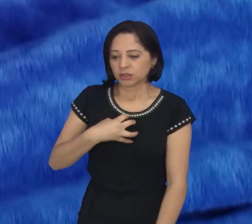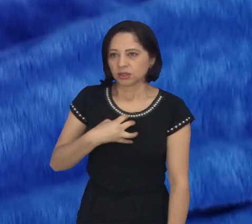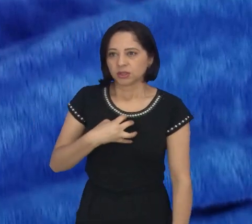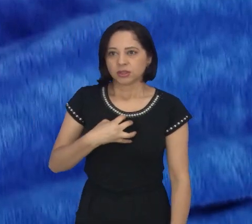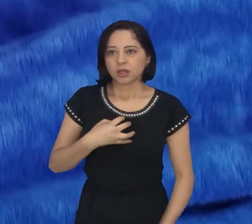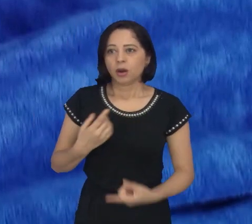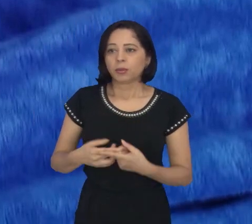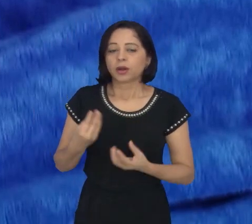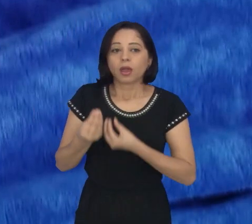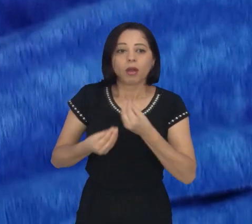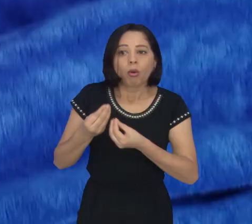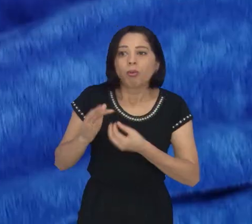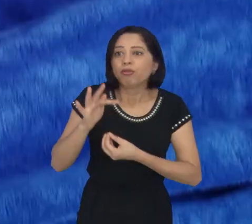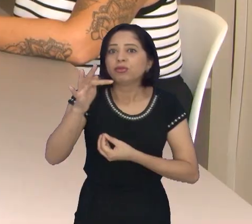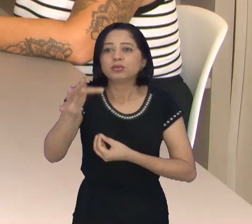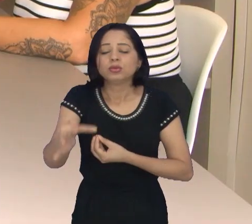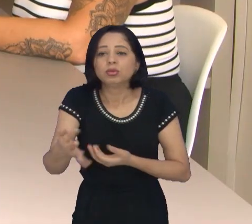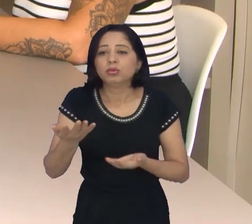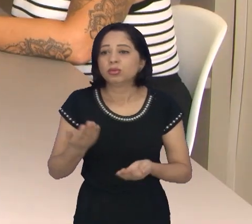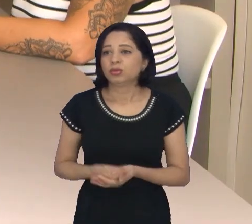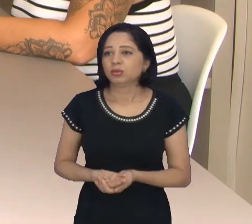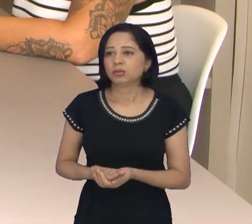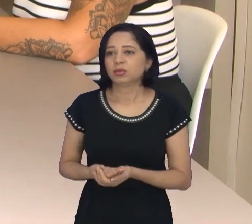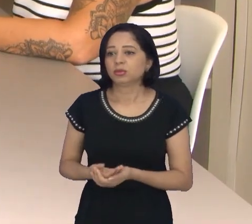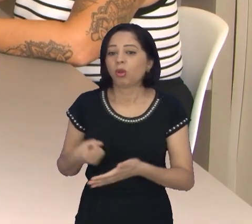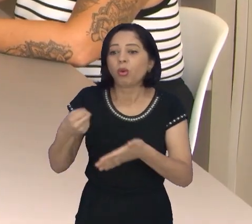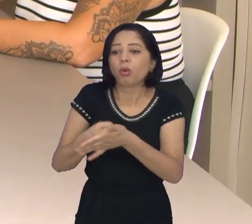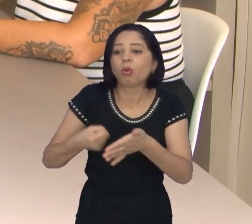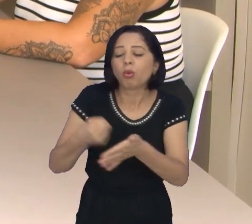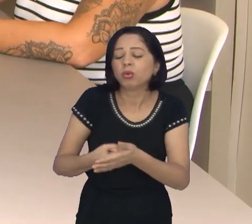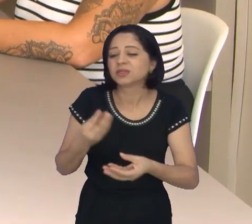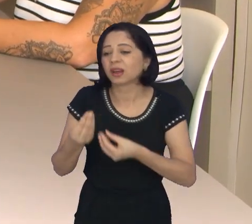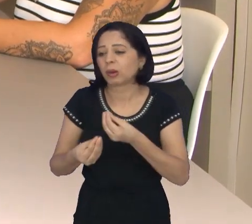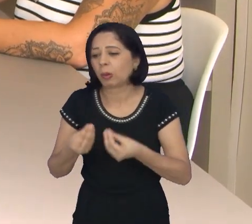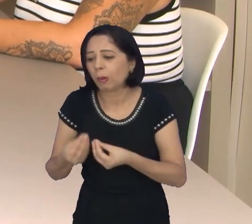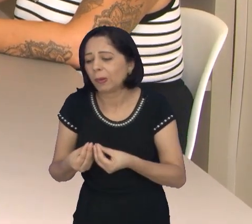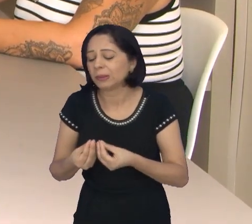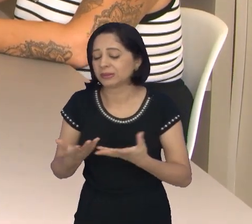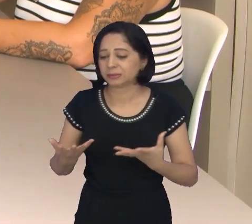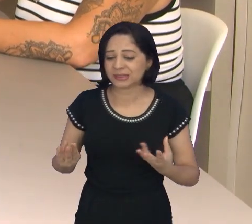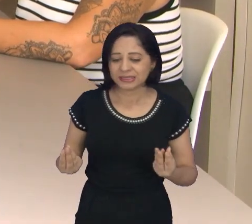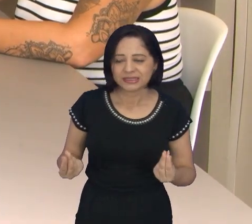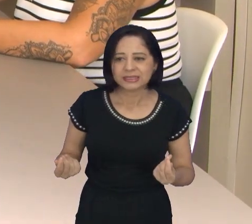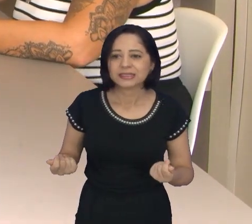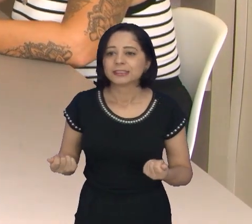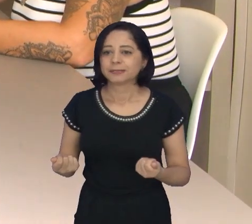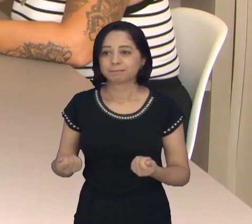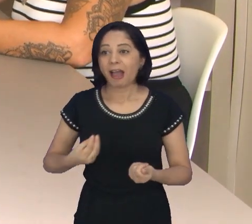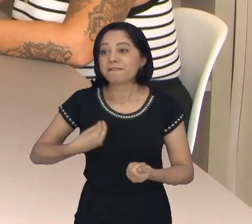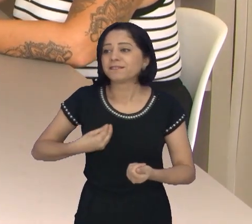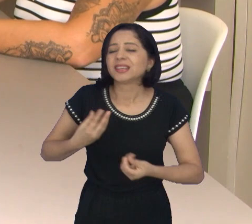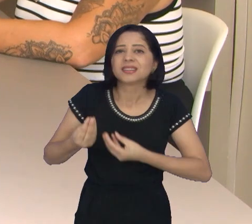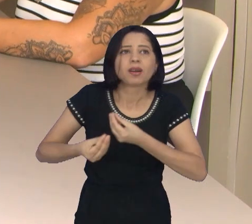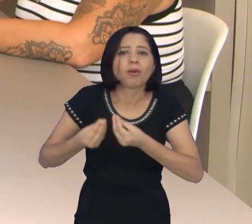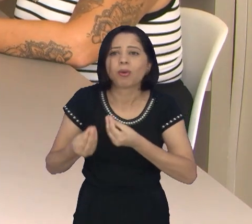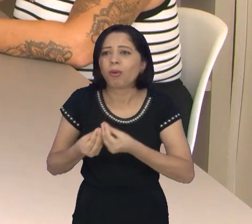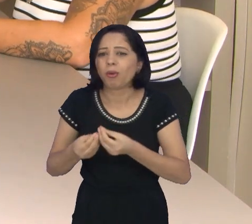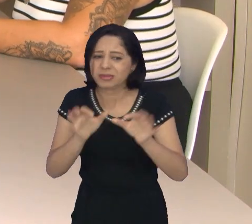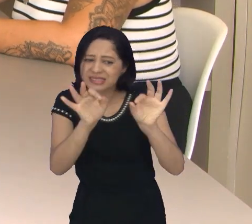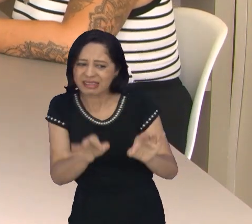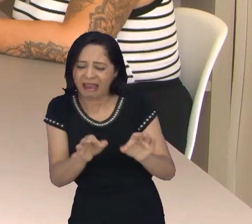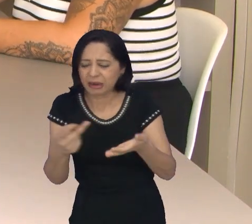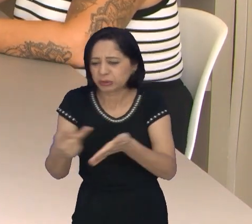vai ser depois disso, né, qual será a nossa luta, o que a gente tem que fazer, se tá certo, se